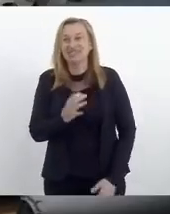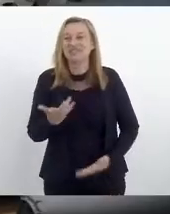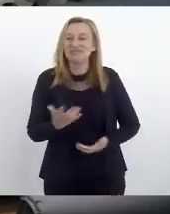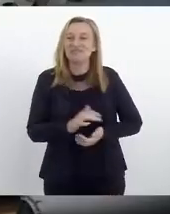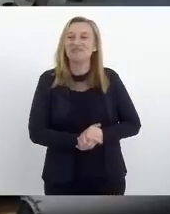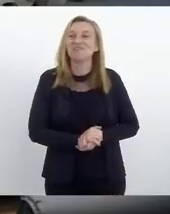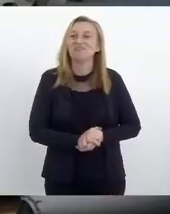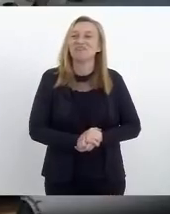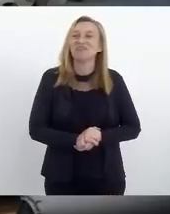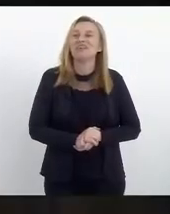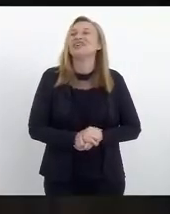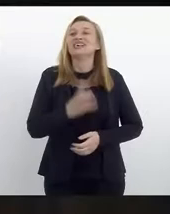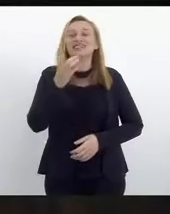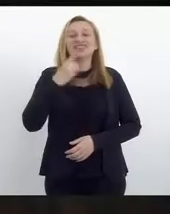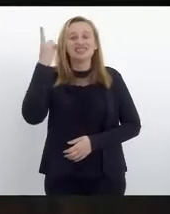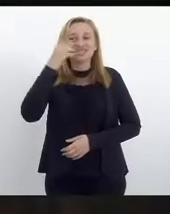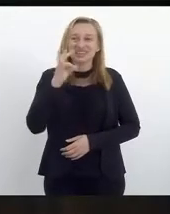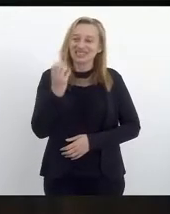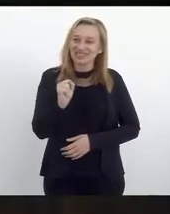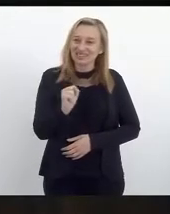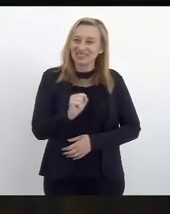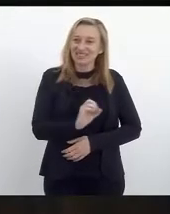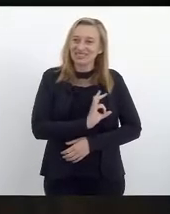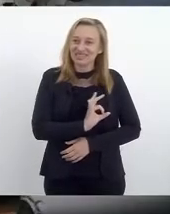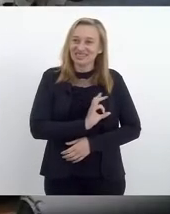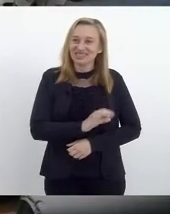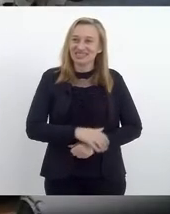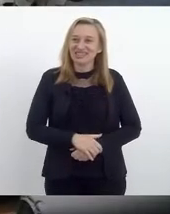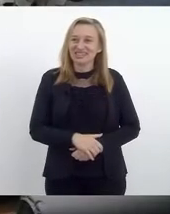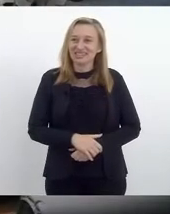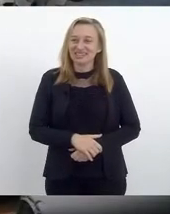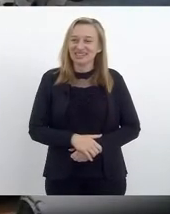O parecer, deputada Marta Rocha.